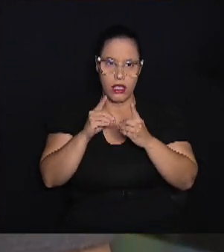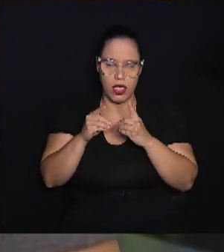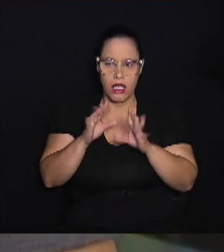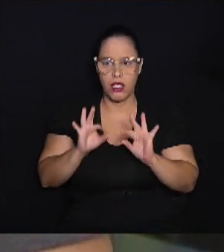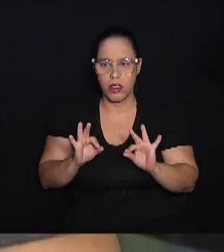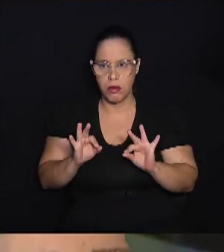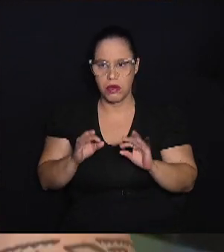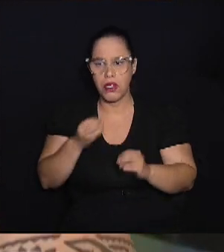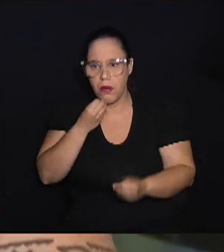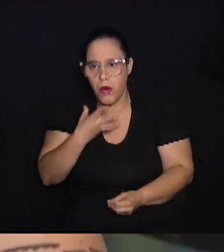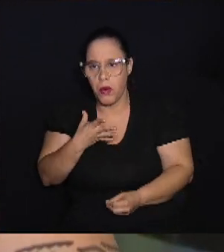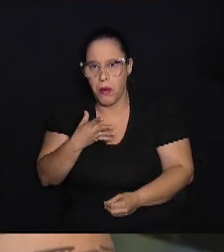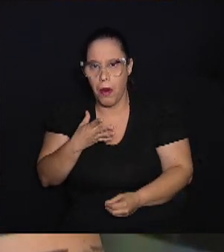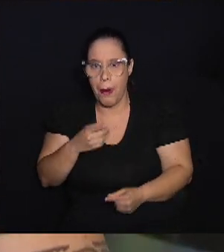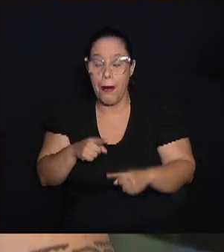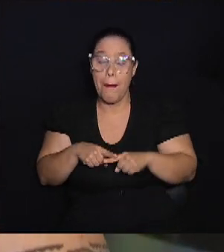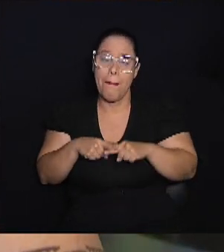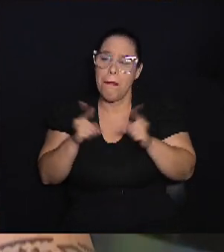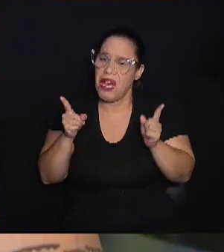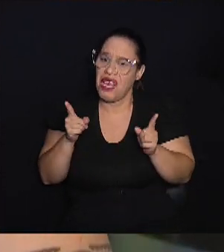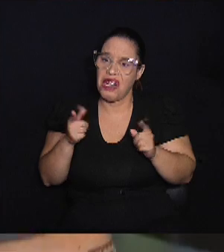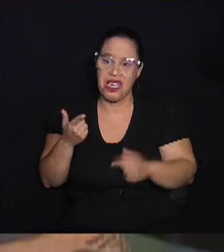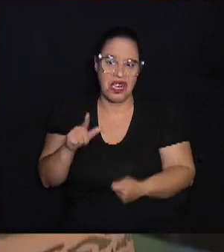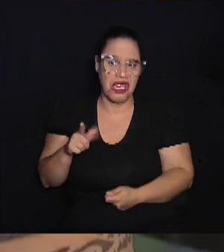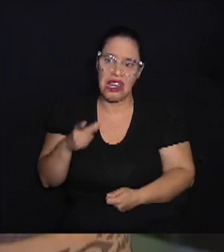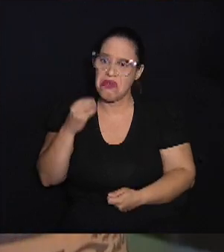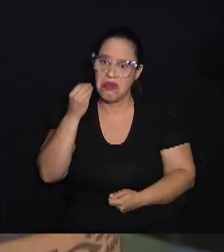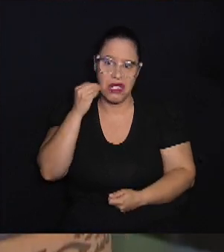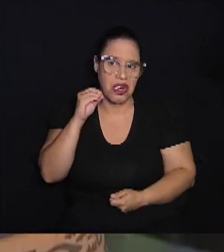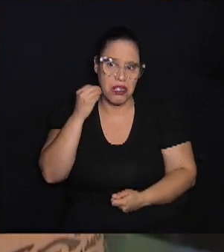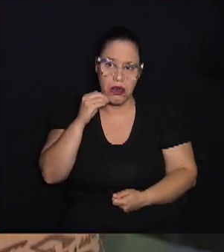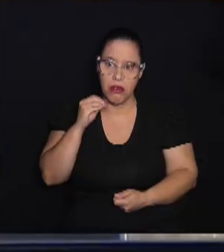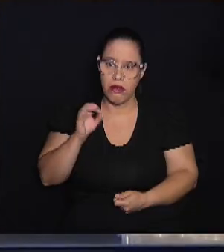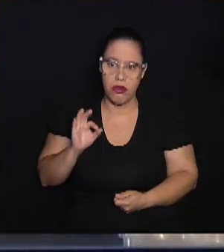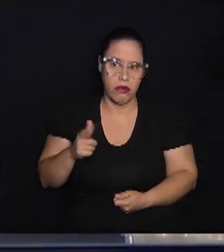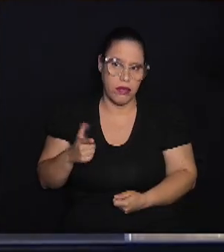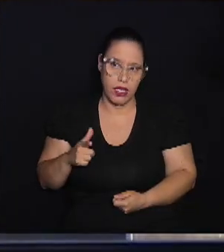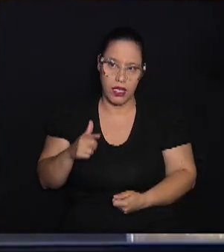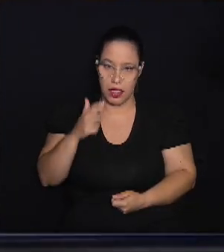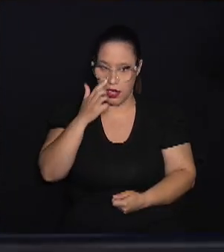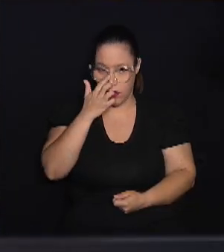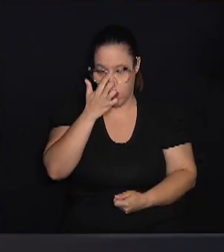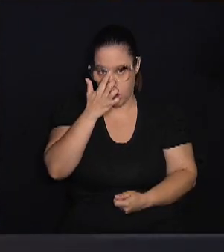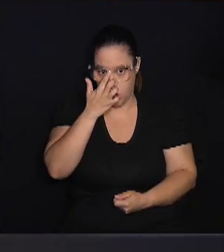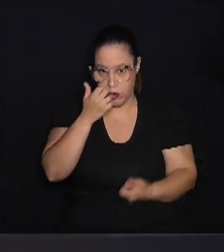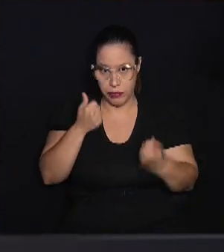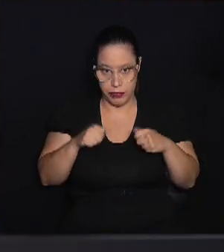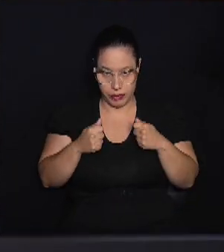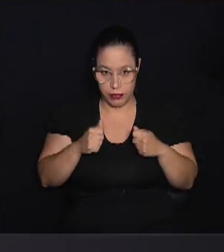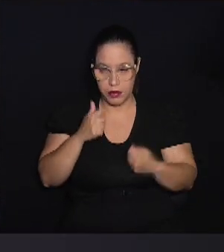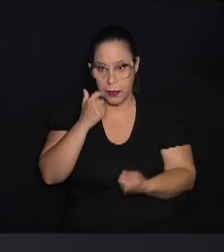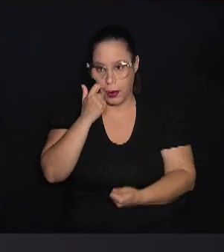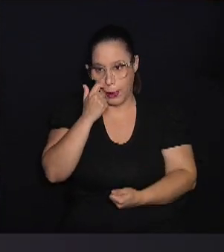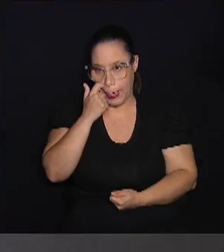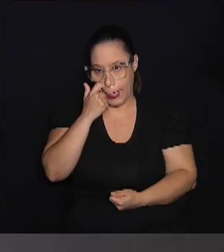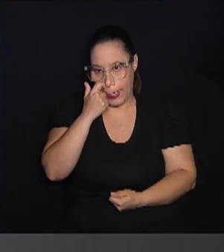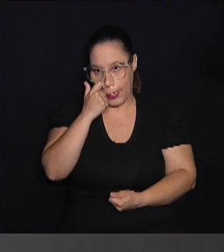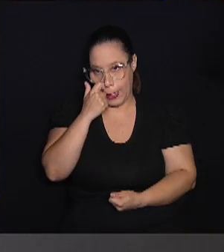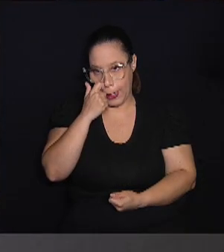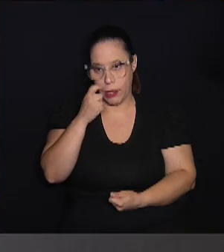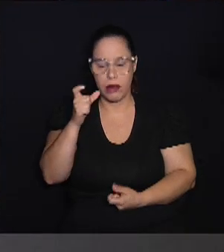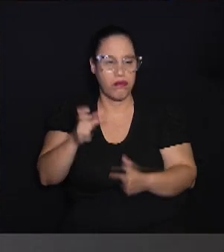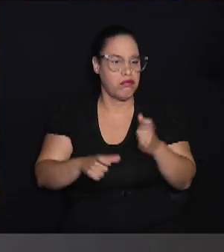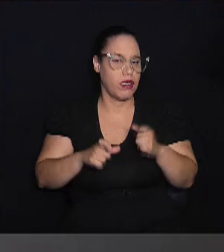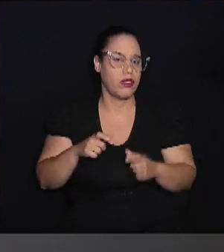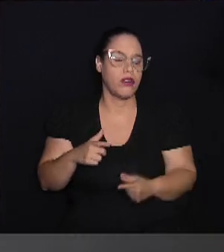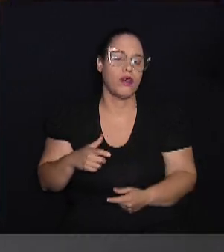seria interessante. Mas não é um pré-requisito também, né? Quando a pessoa ela não tem nenhuma experiência